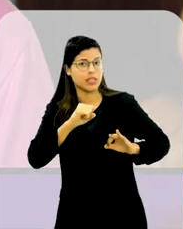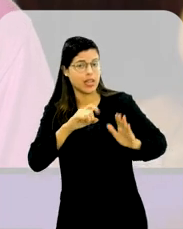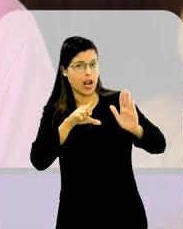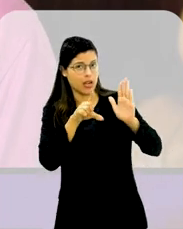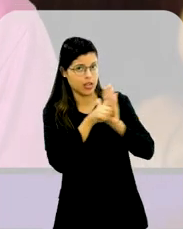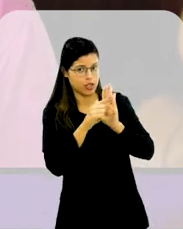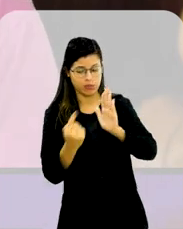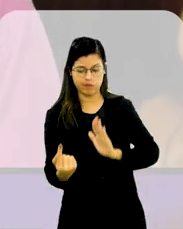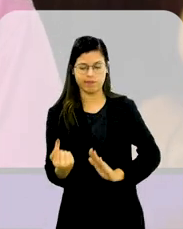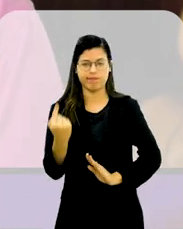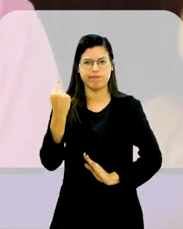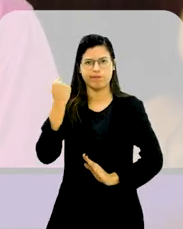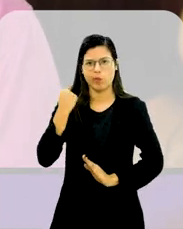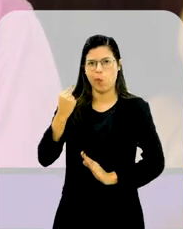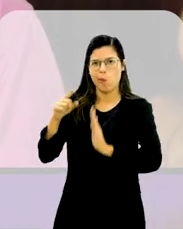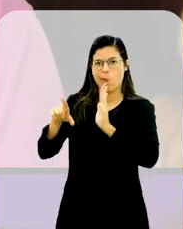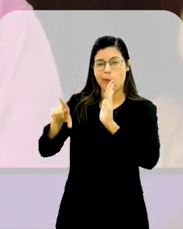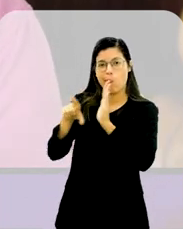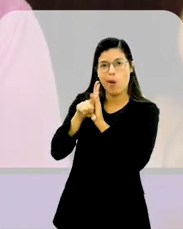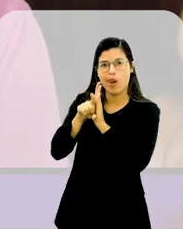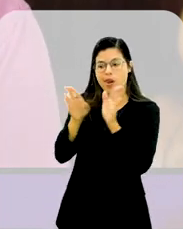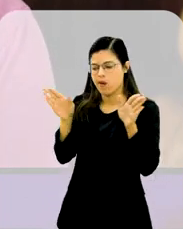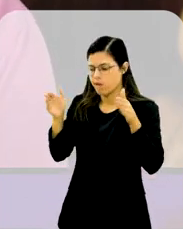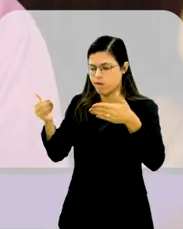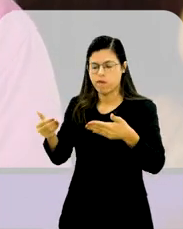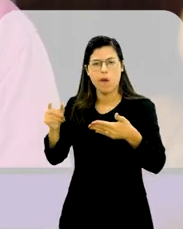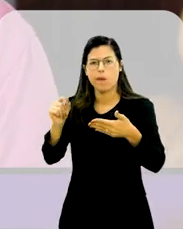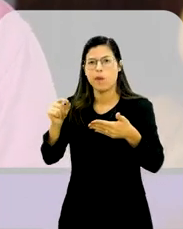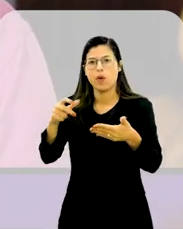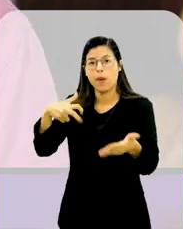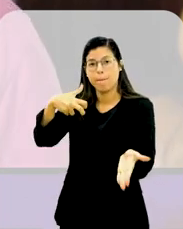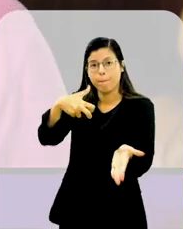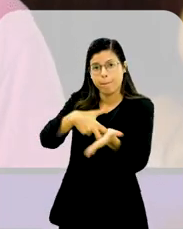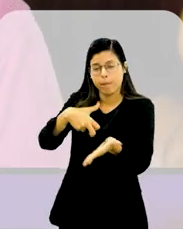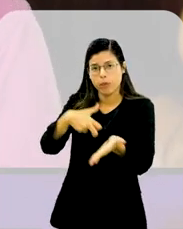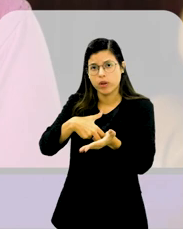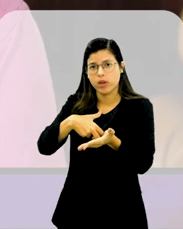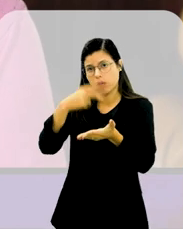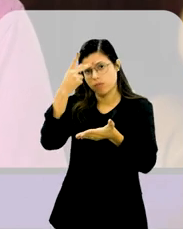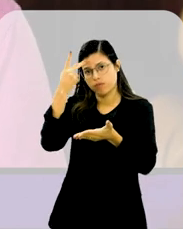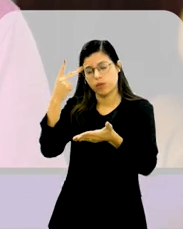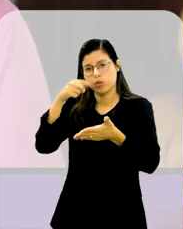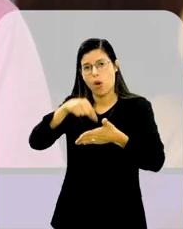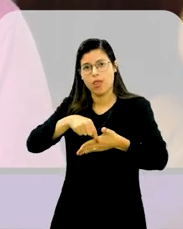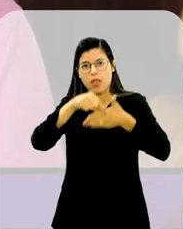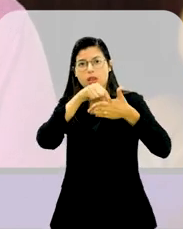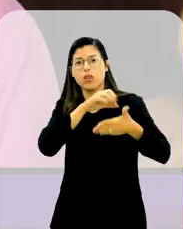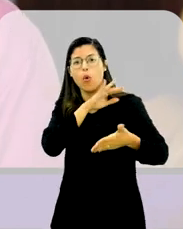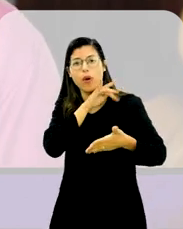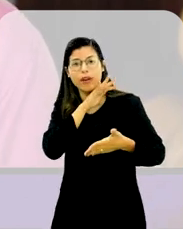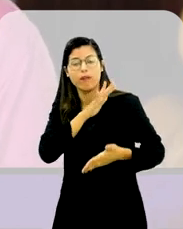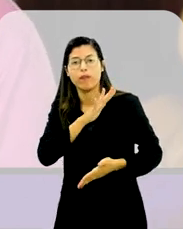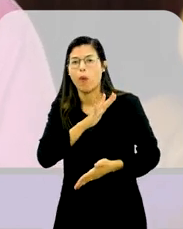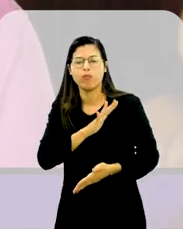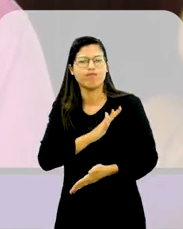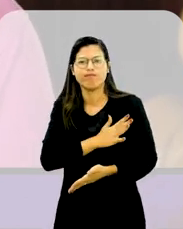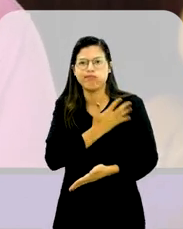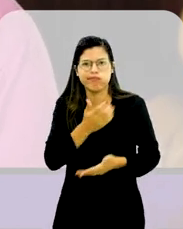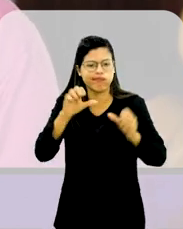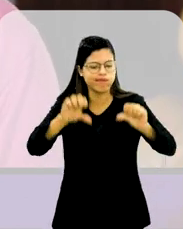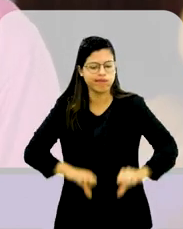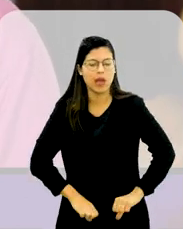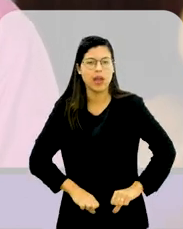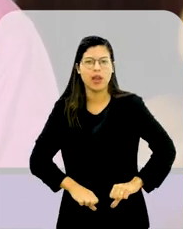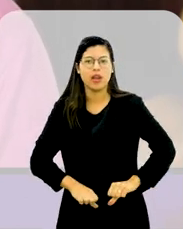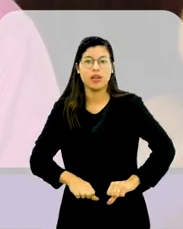legislação lá atrás tivesse uma lei específica para punir o ma dirigente